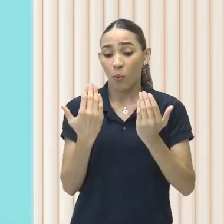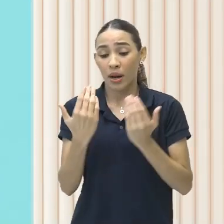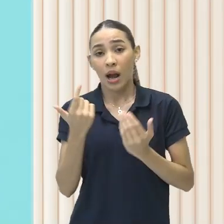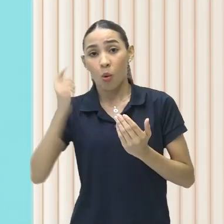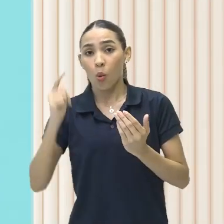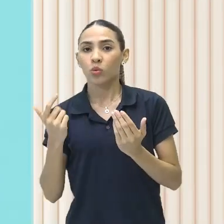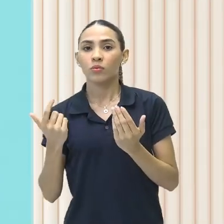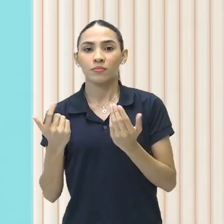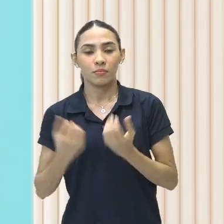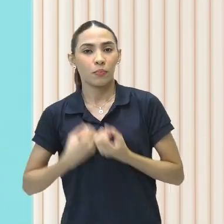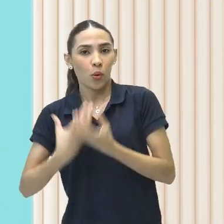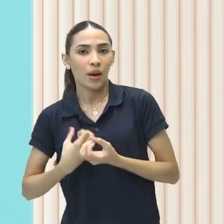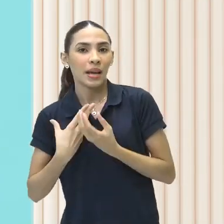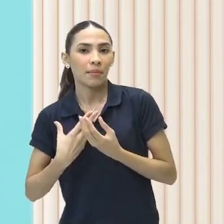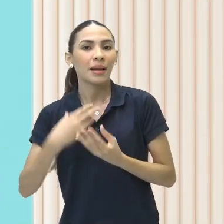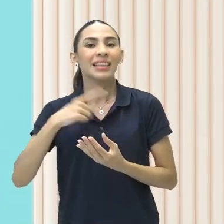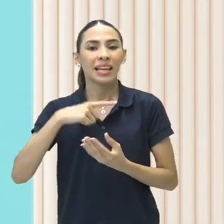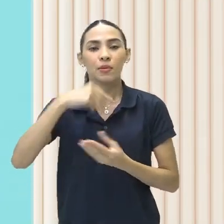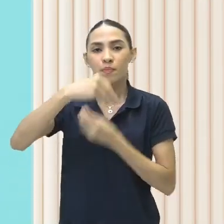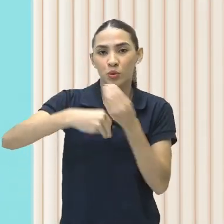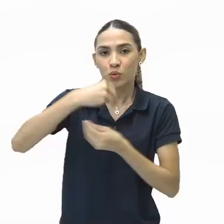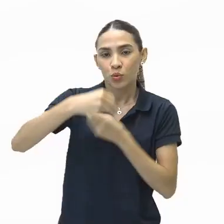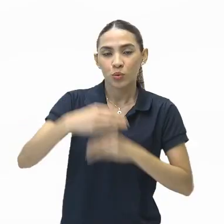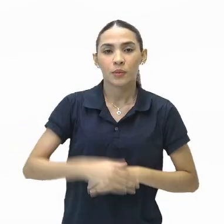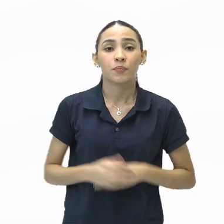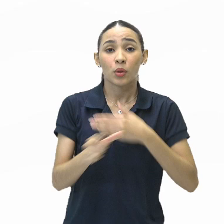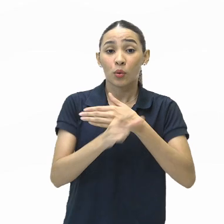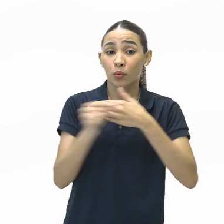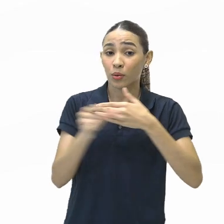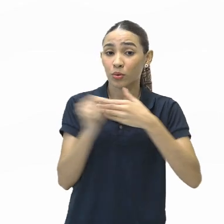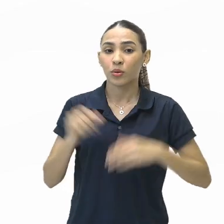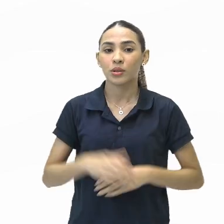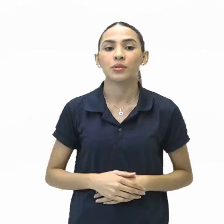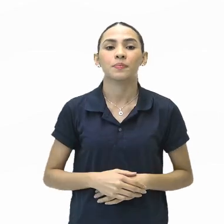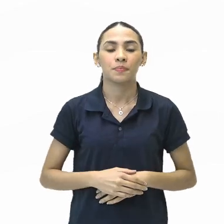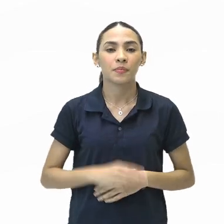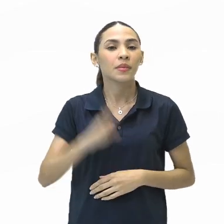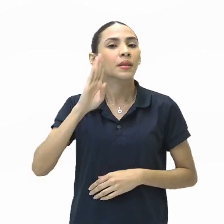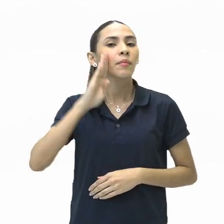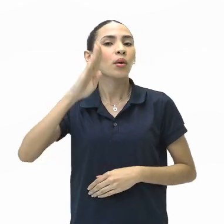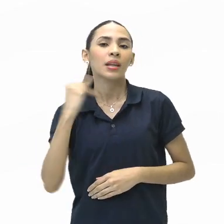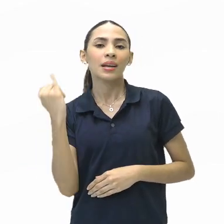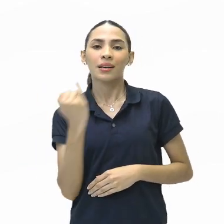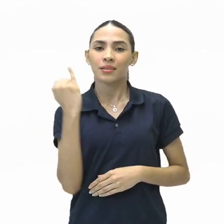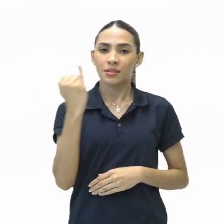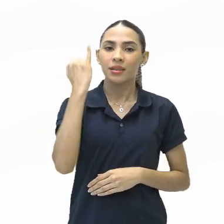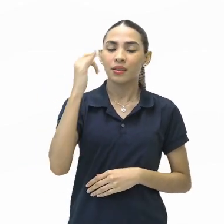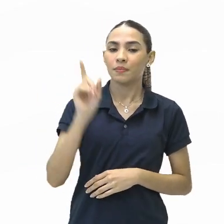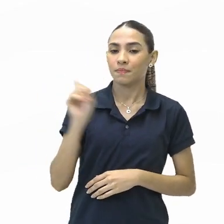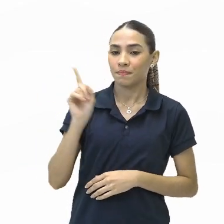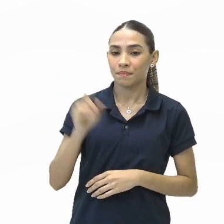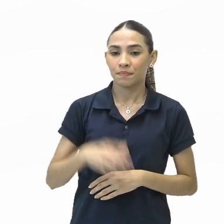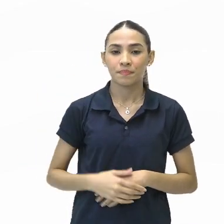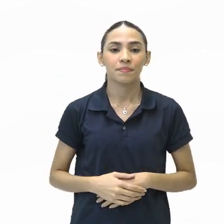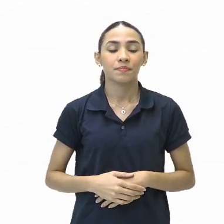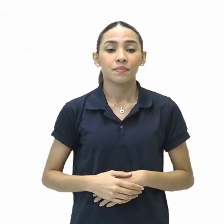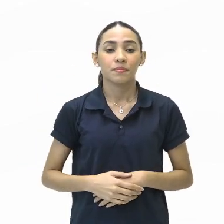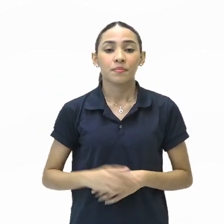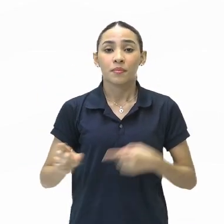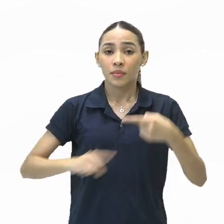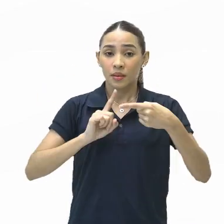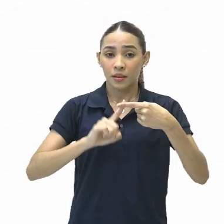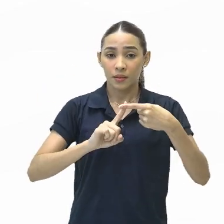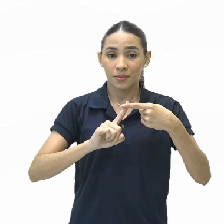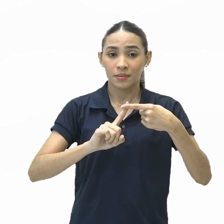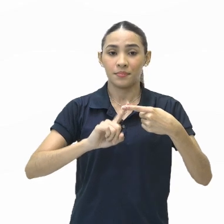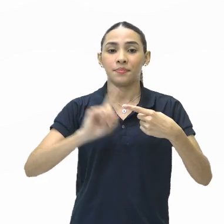fazer essa mistura, certo? E os autores que eu trago aqui como destaque dessa terceira fase,